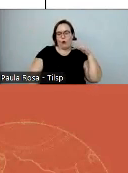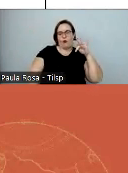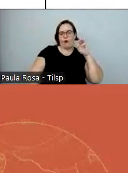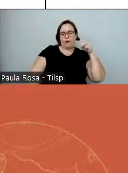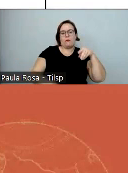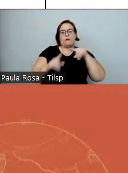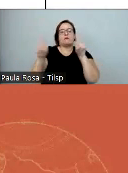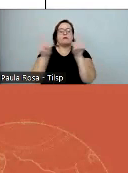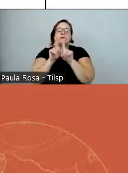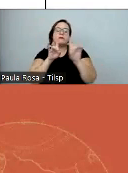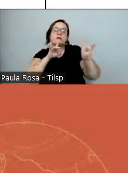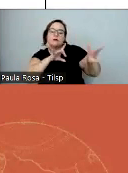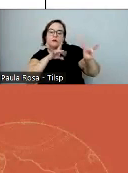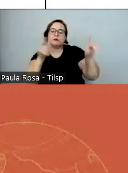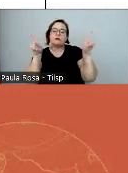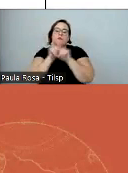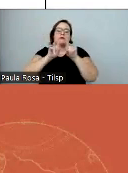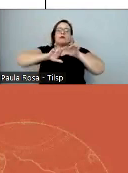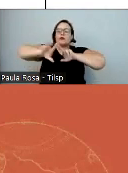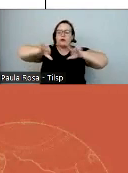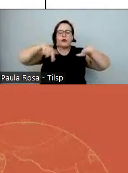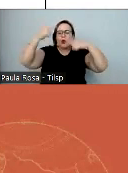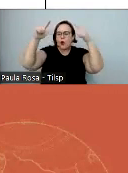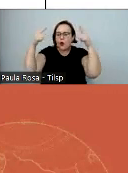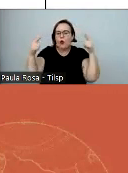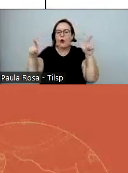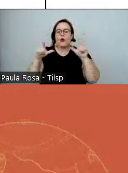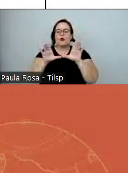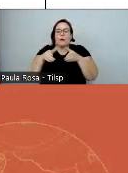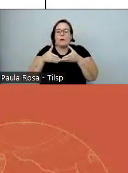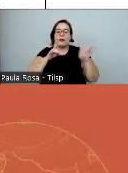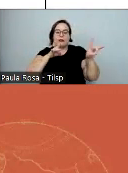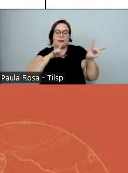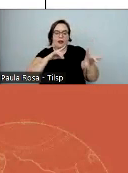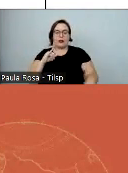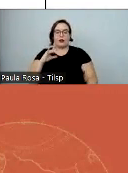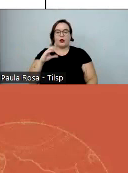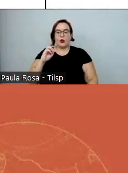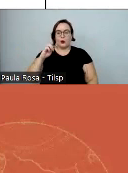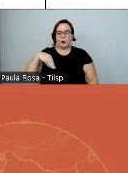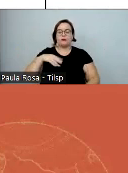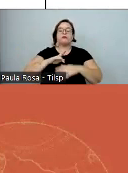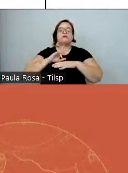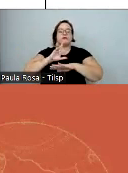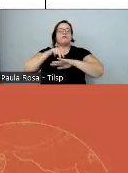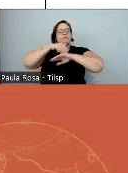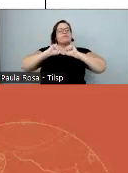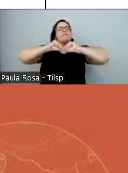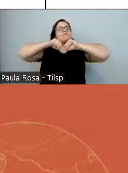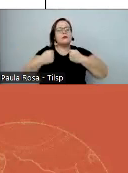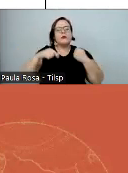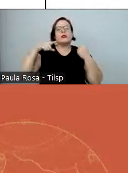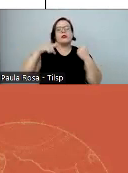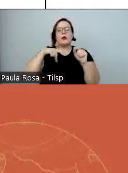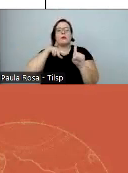técnico porque diversos outros comitês técnicos do icon se tem um trazer perspectivas decoloniais ou